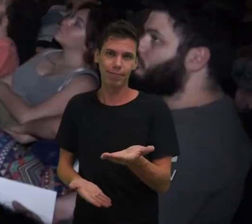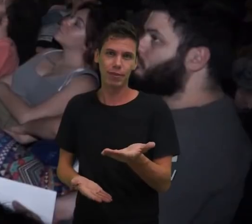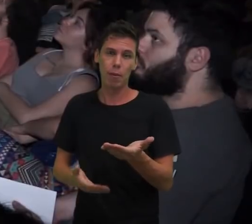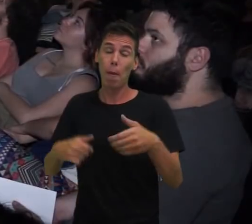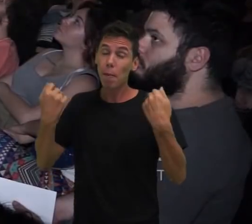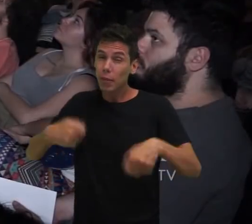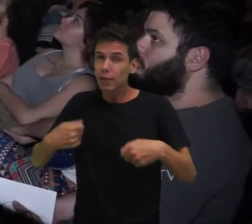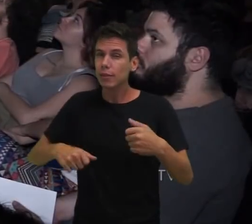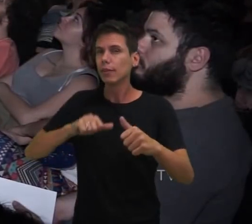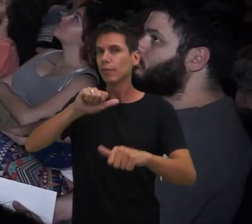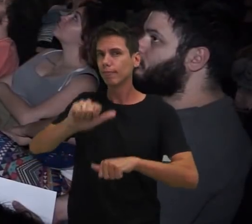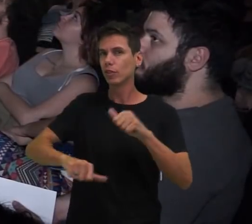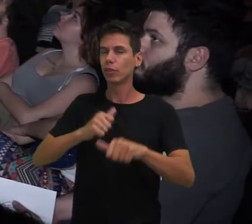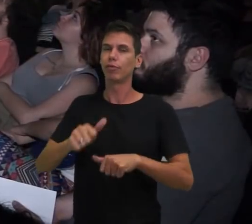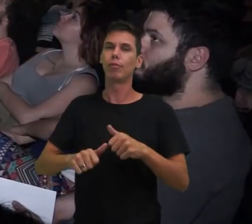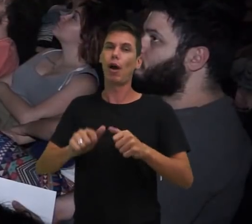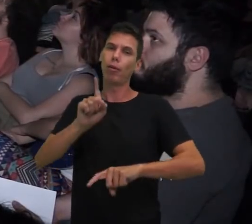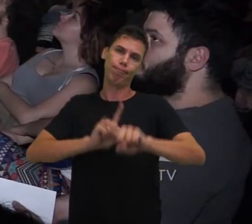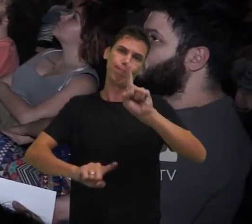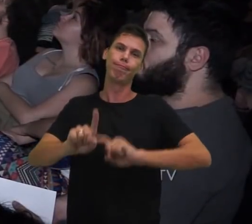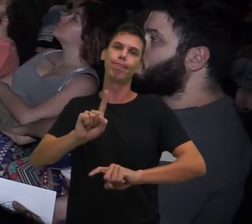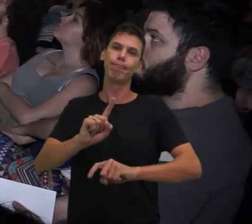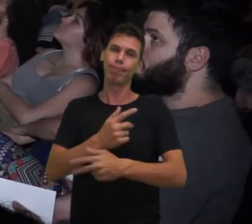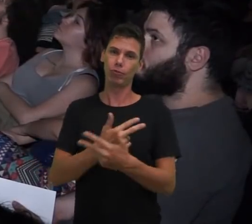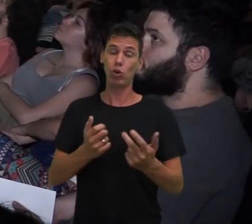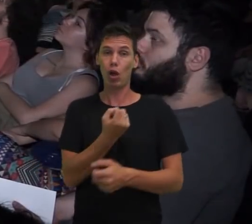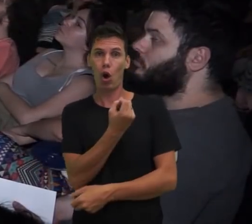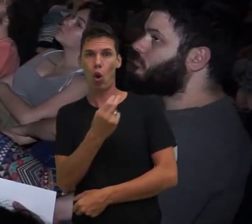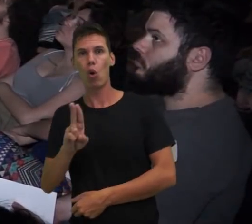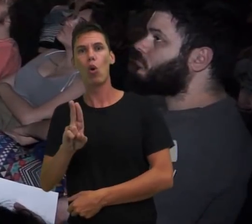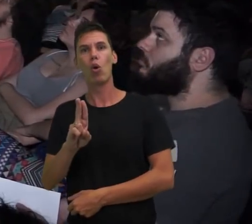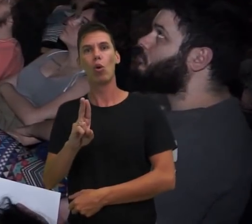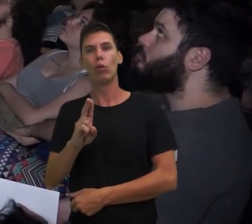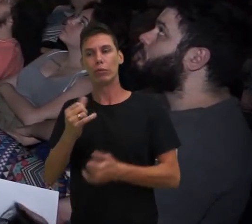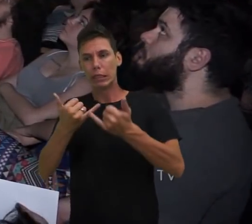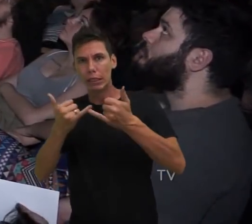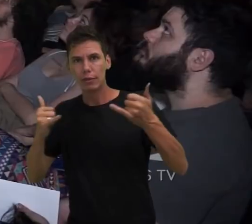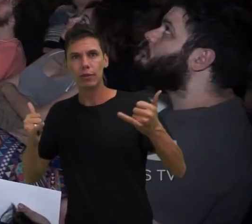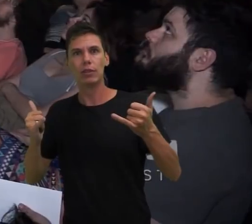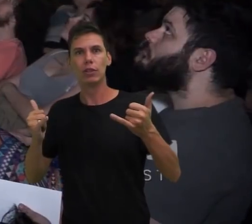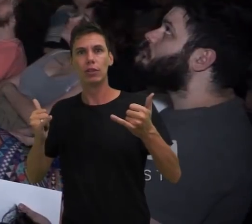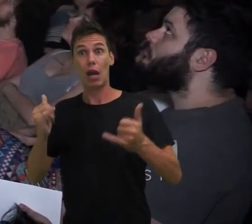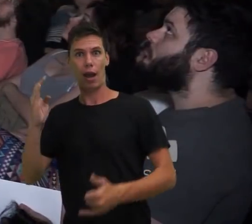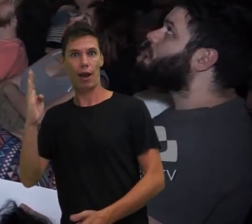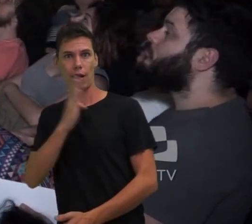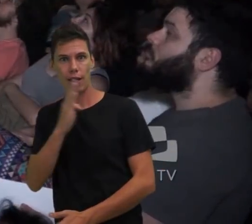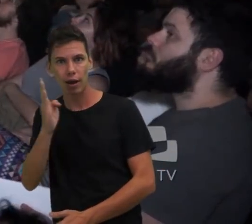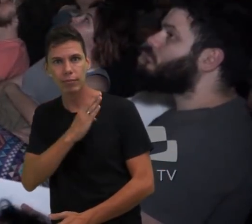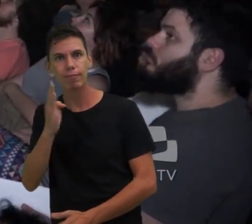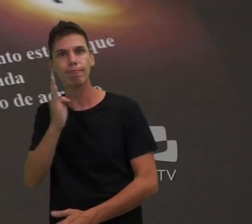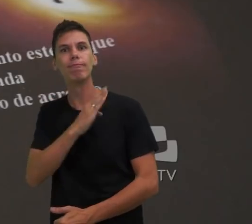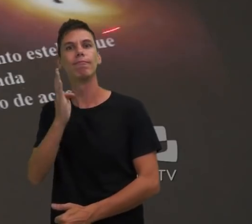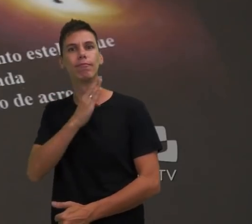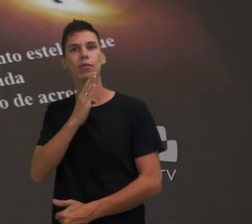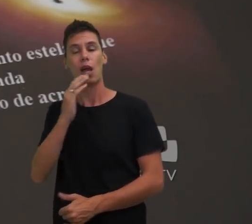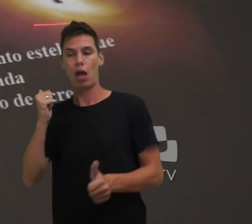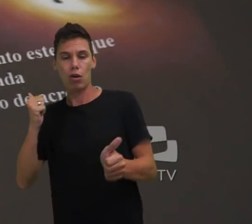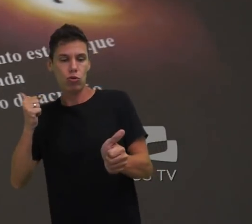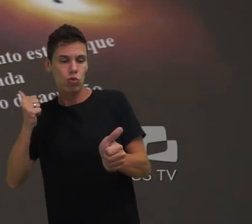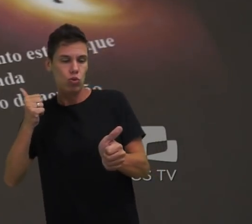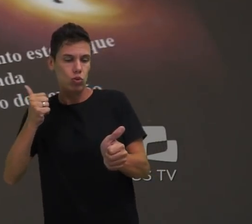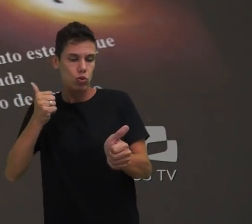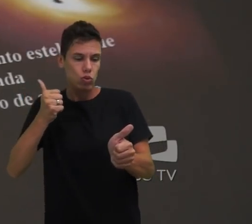que ser transformada em alguma coisa. E aí ela vira ou energia cinética, porque a partícula é acelerada, conforme ela vai se aproximando,